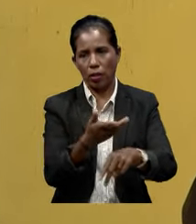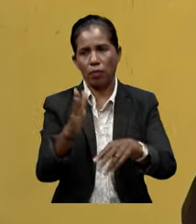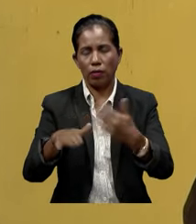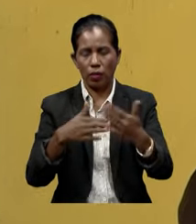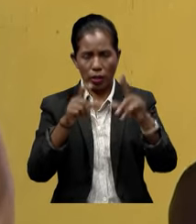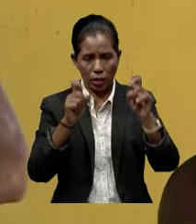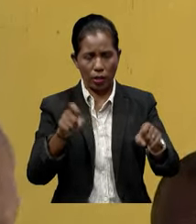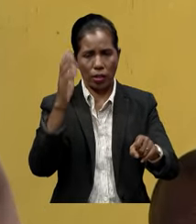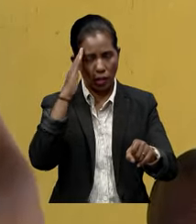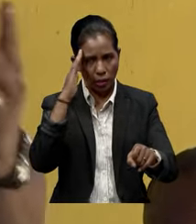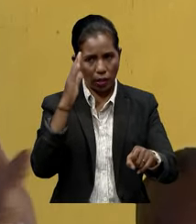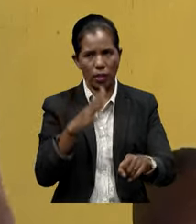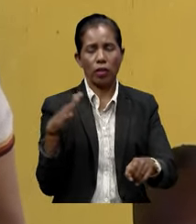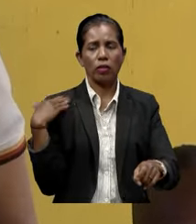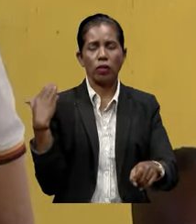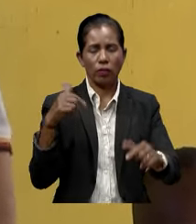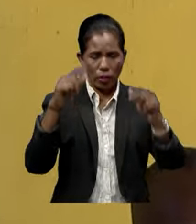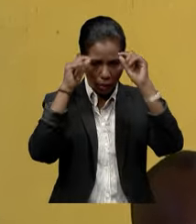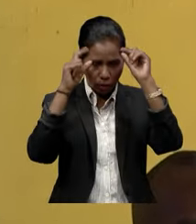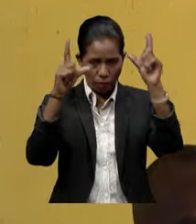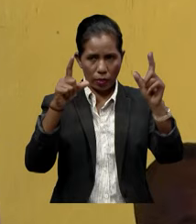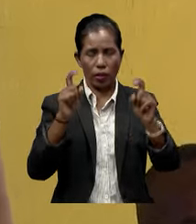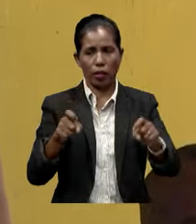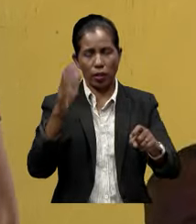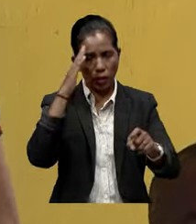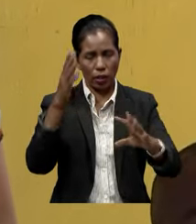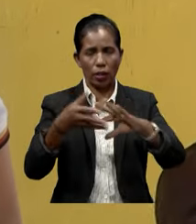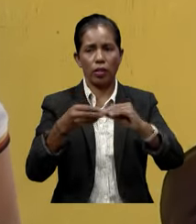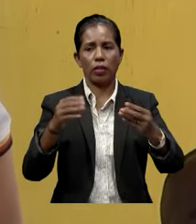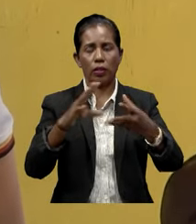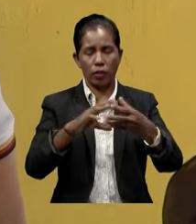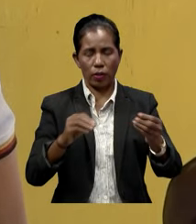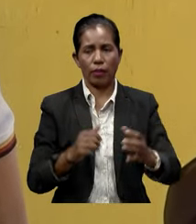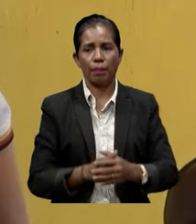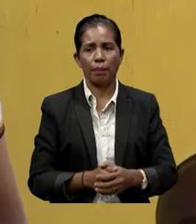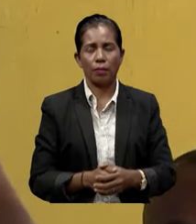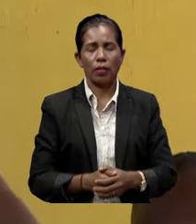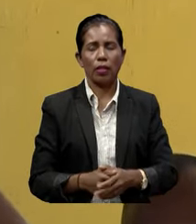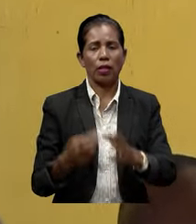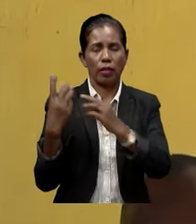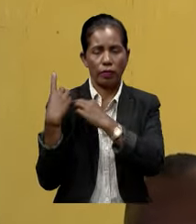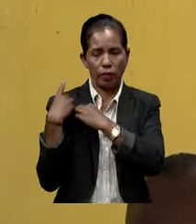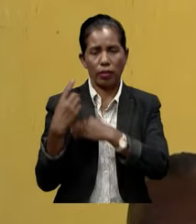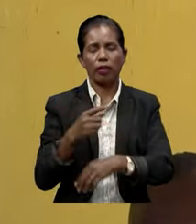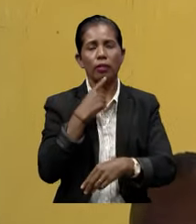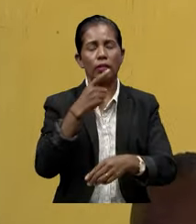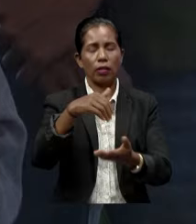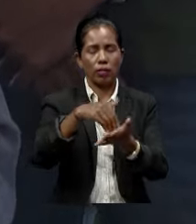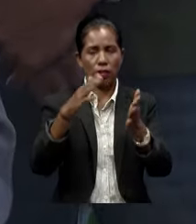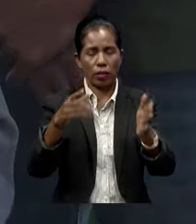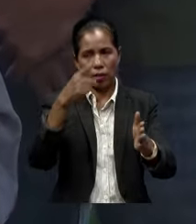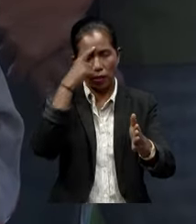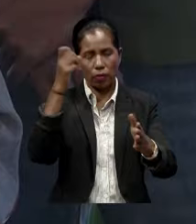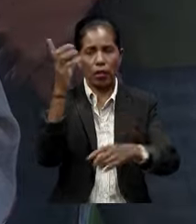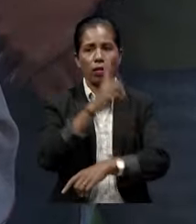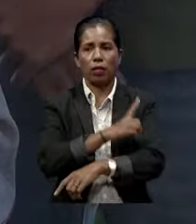ting hatene i jovem i Timor Laran tomak tengah tem história. Nia de berida. Hatam ba estudante ida husu tamba sa